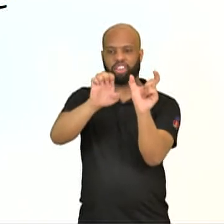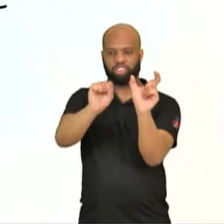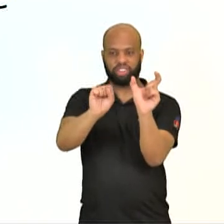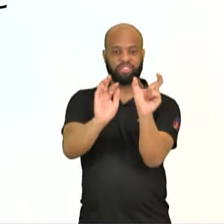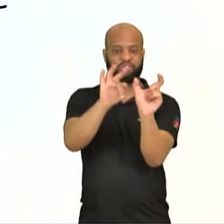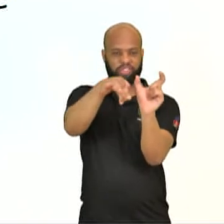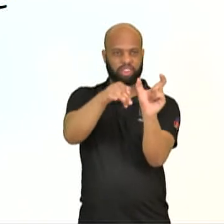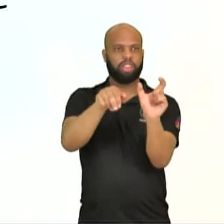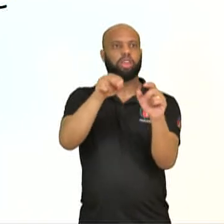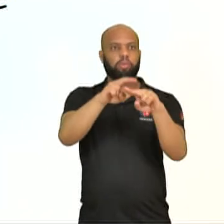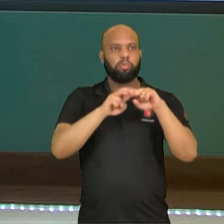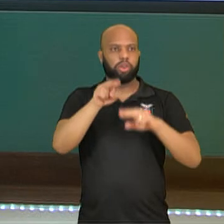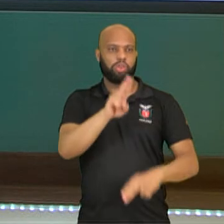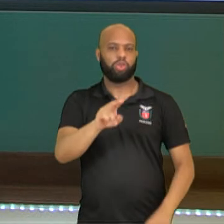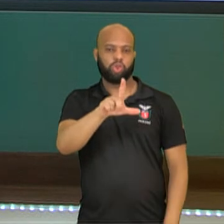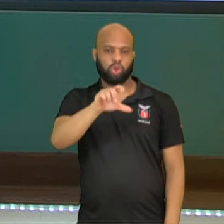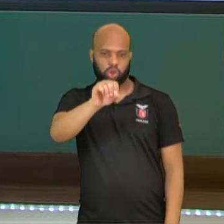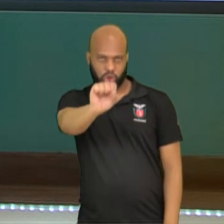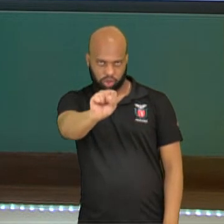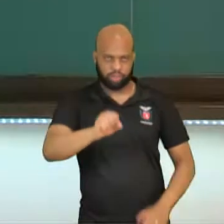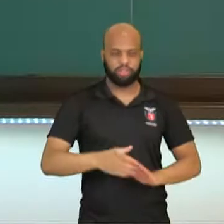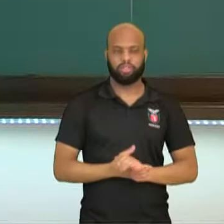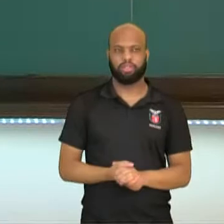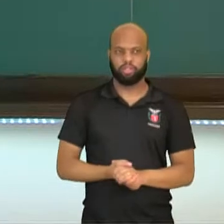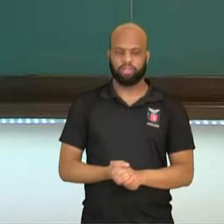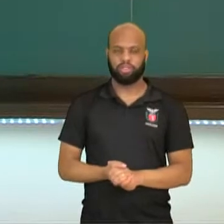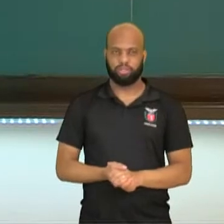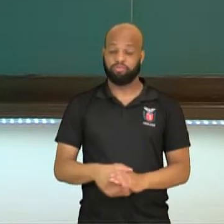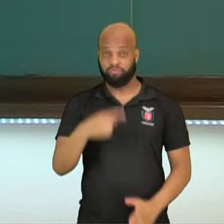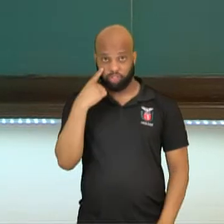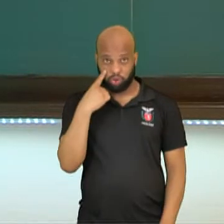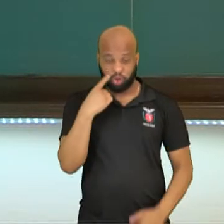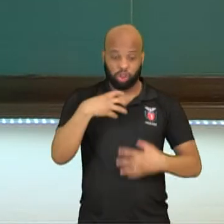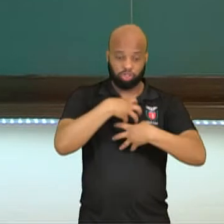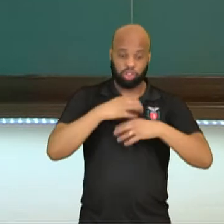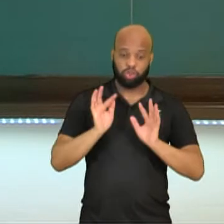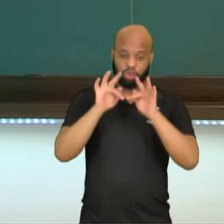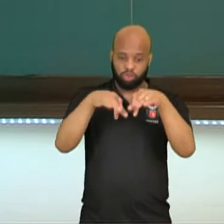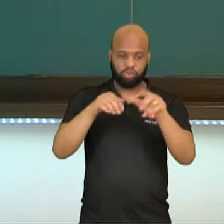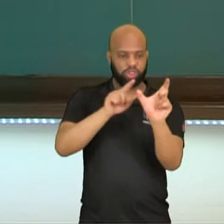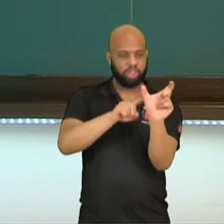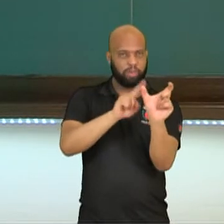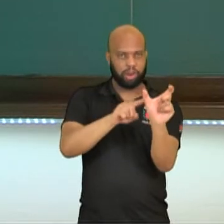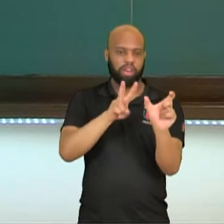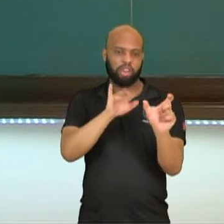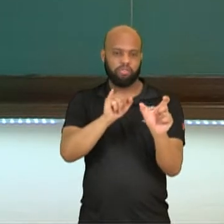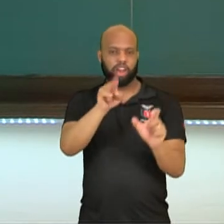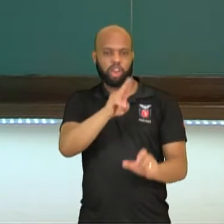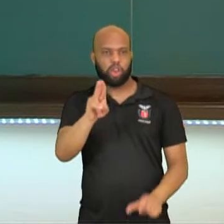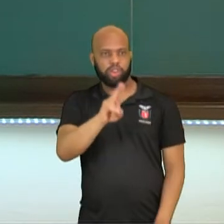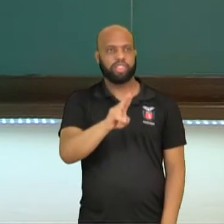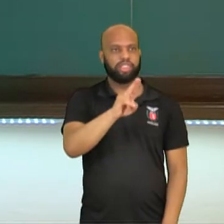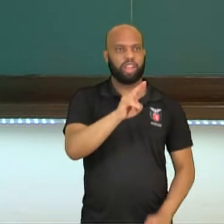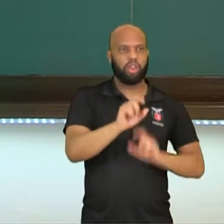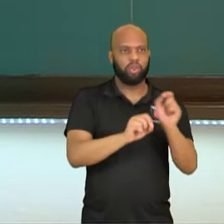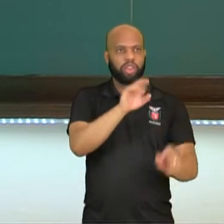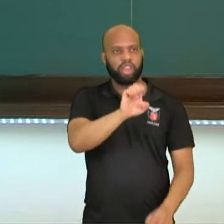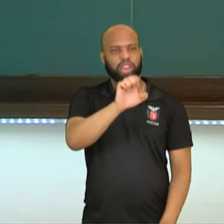Los equipajes. Então, terminação arre ou arres, coloca o artigo